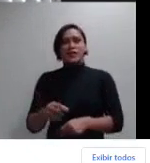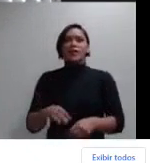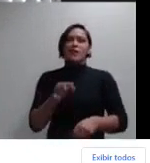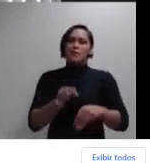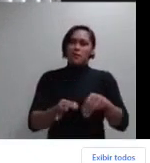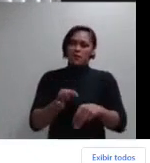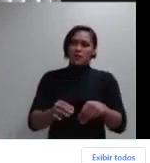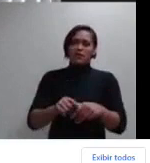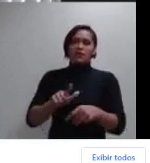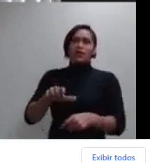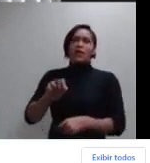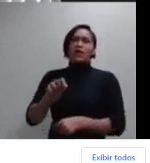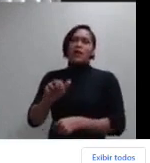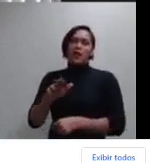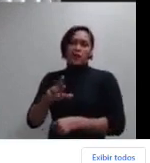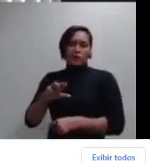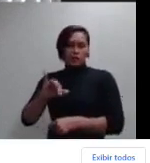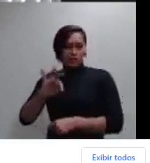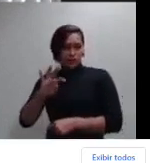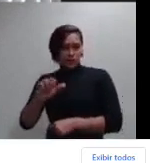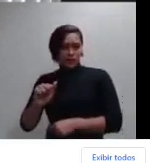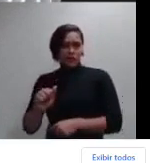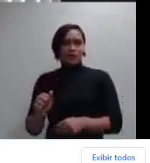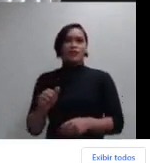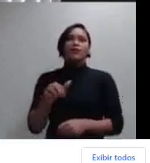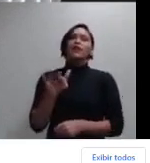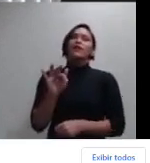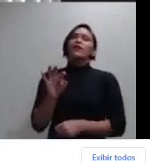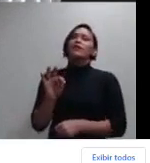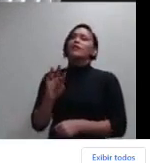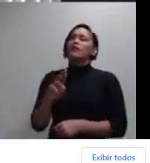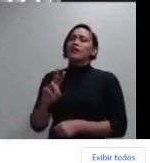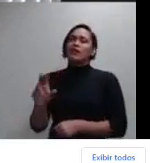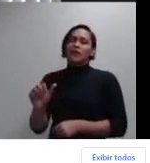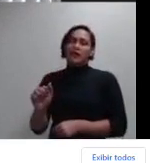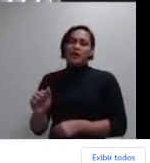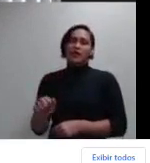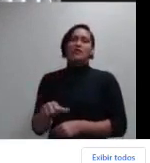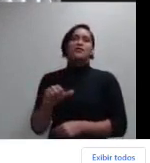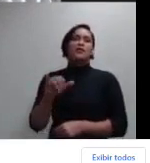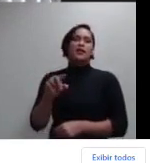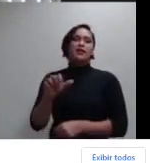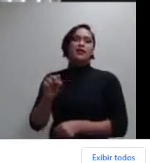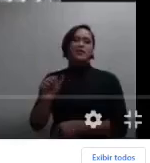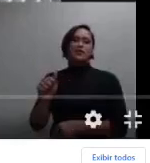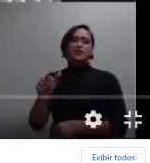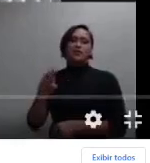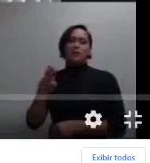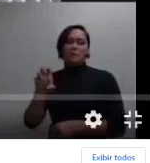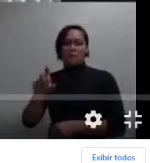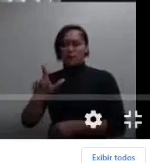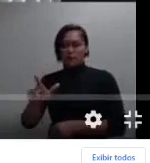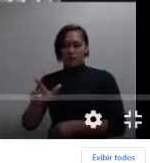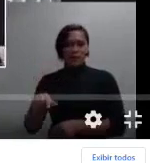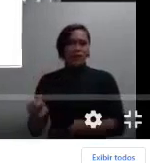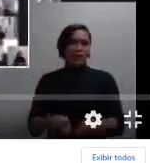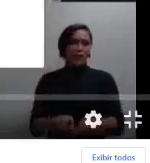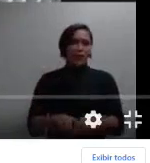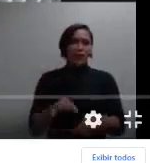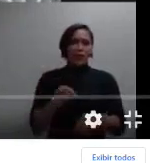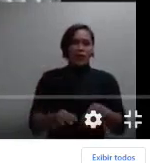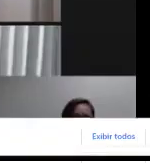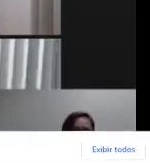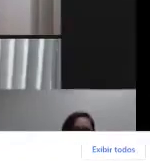foi destacada as qualidades do ministro Napoleão, um ilustre cearense